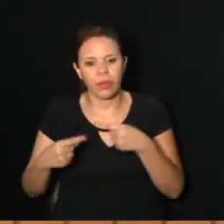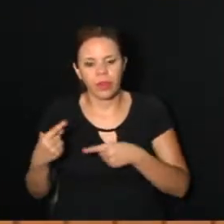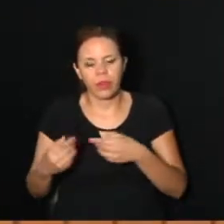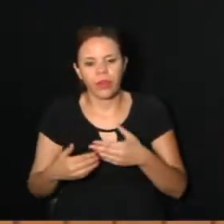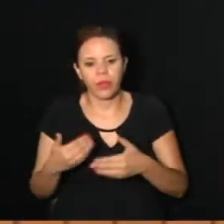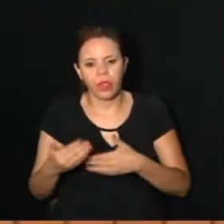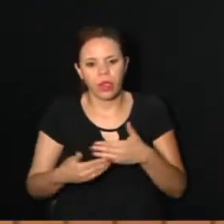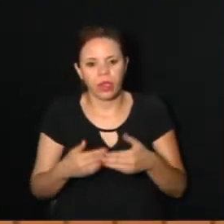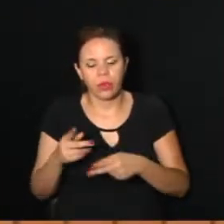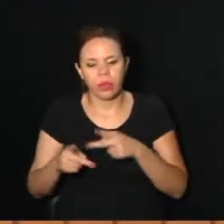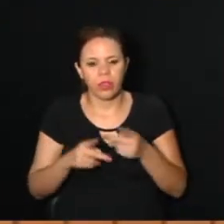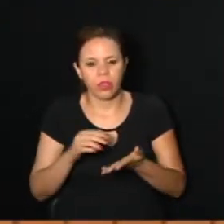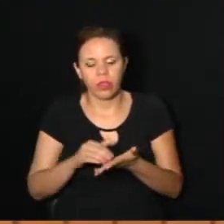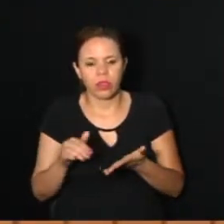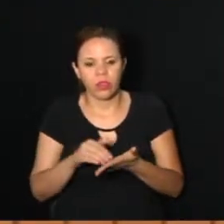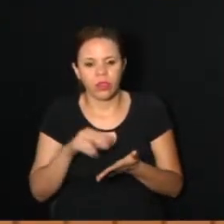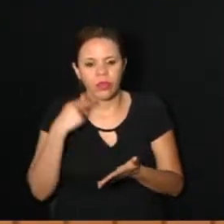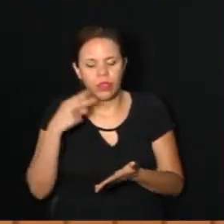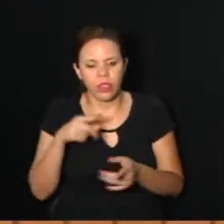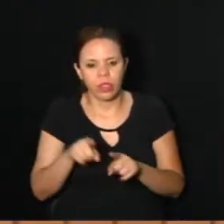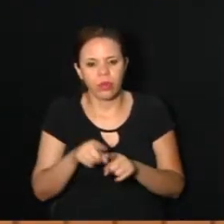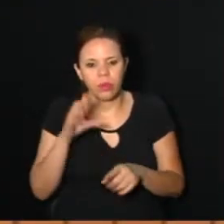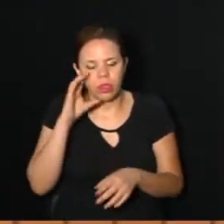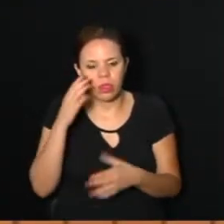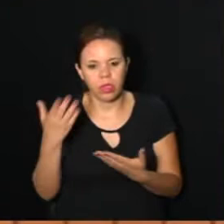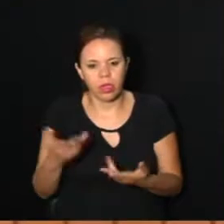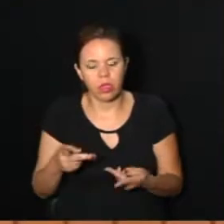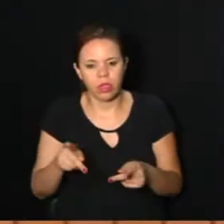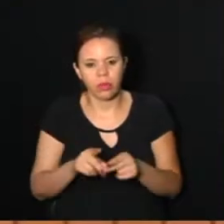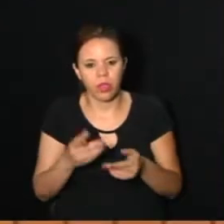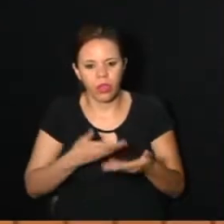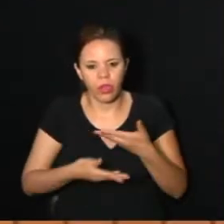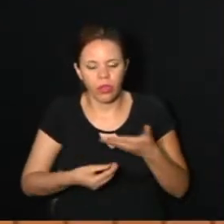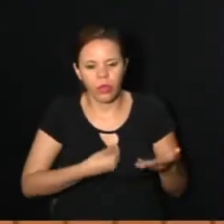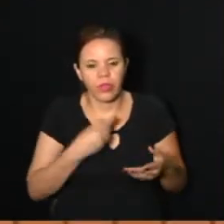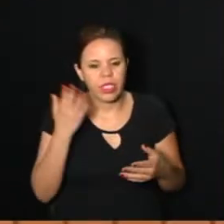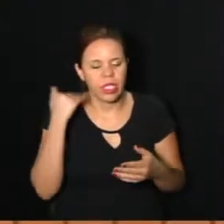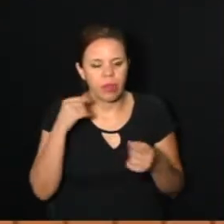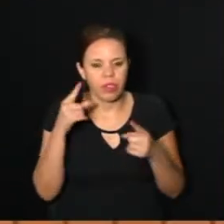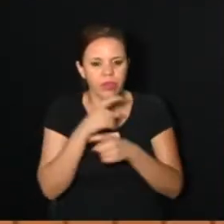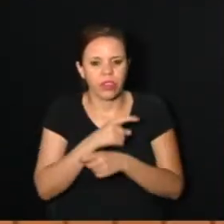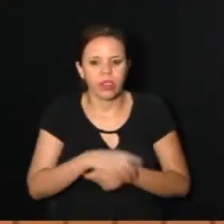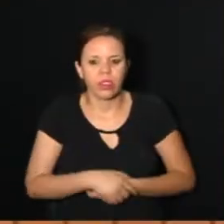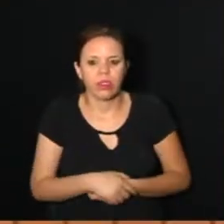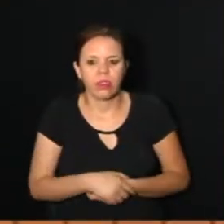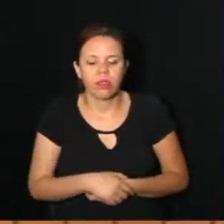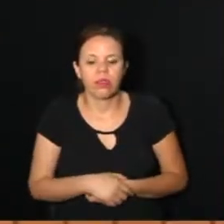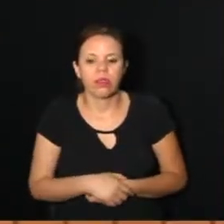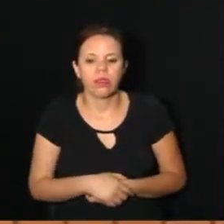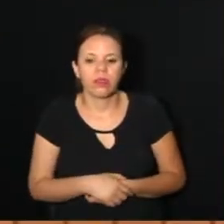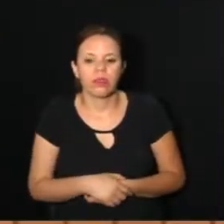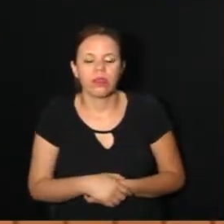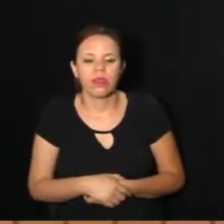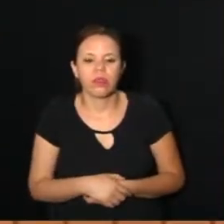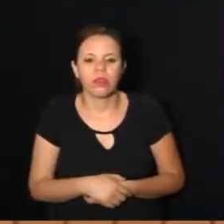vários assessores vereadores aí nos auxiliam muito, porque convivem com essa dificuldade, né? Mais proximamente